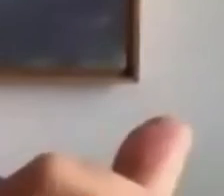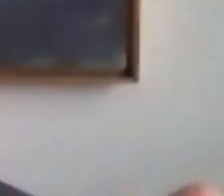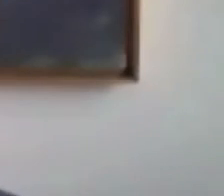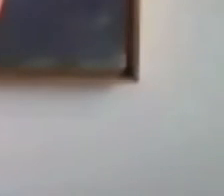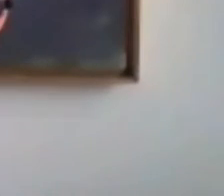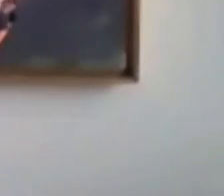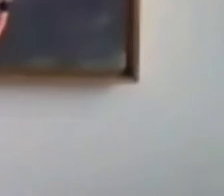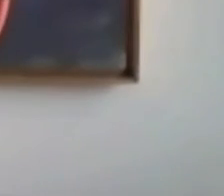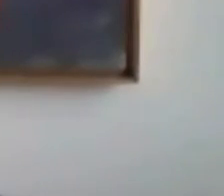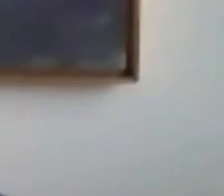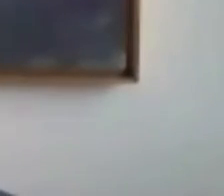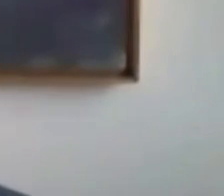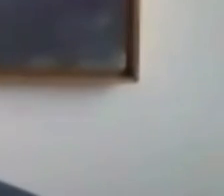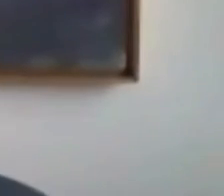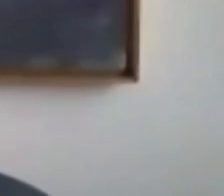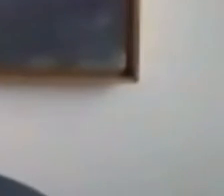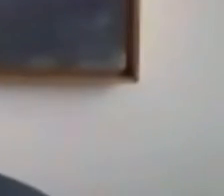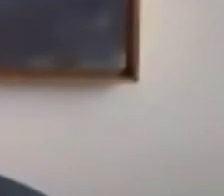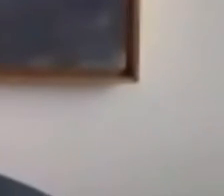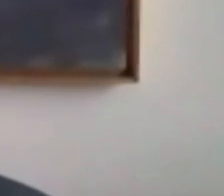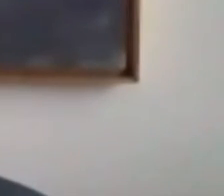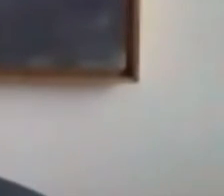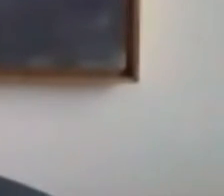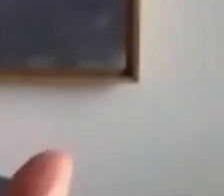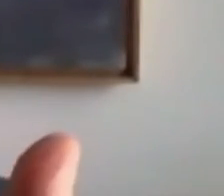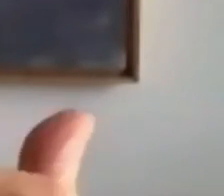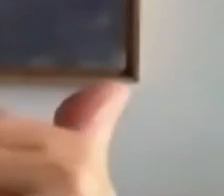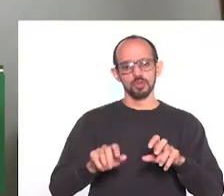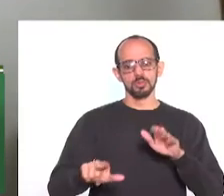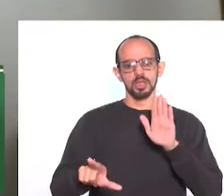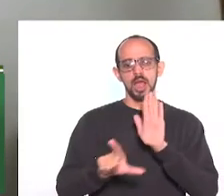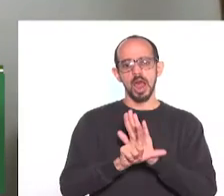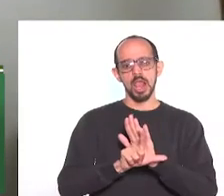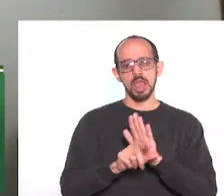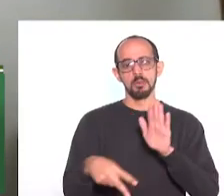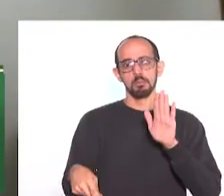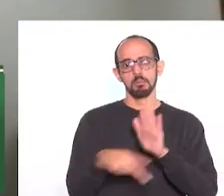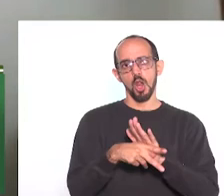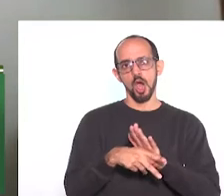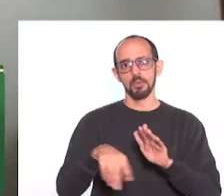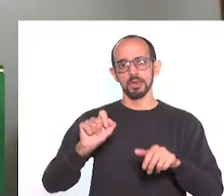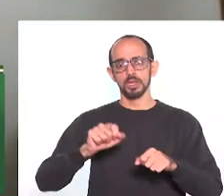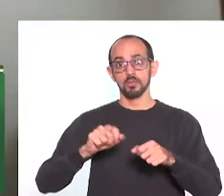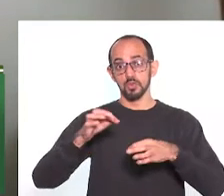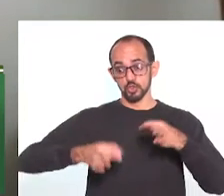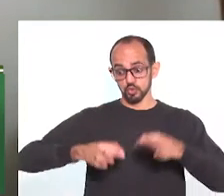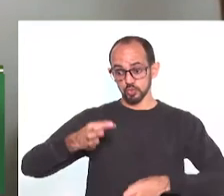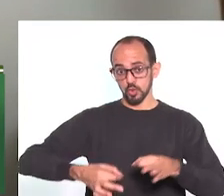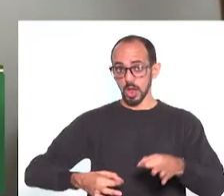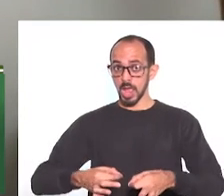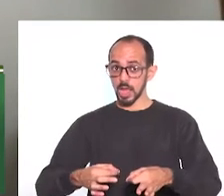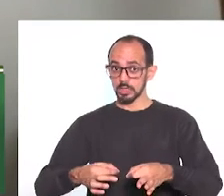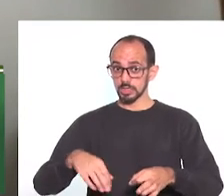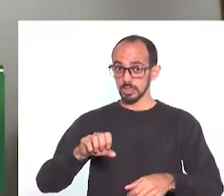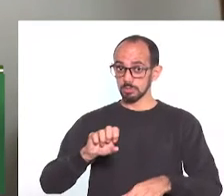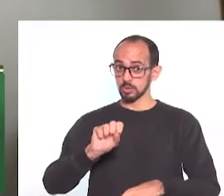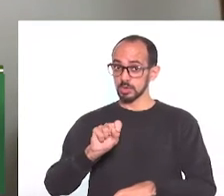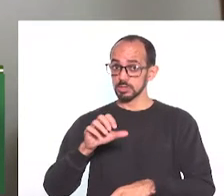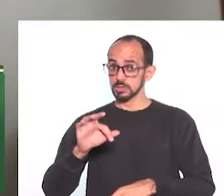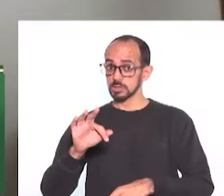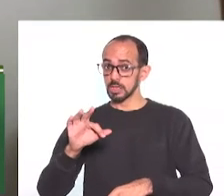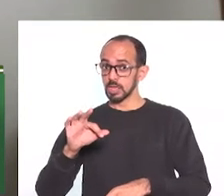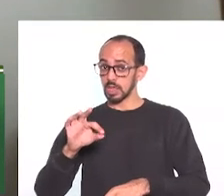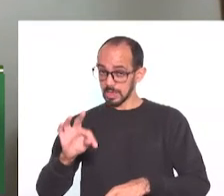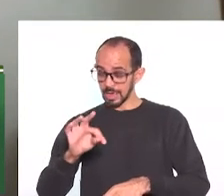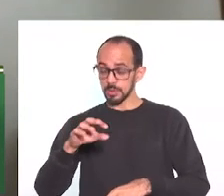e, consequentemente, os abatimentos feitos na fase produtiva. A lei que foi julgada pelo Supremo,